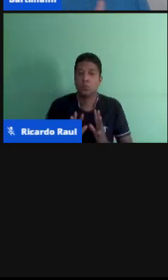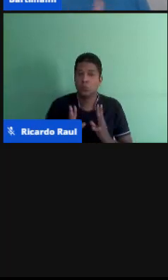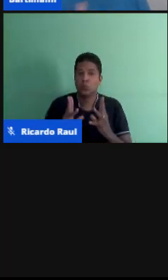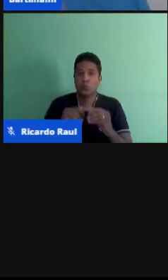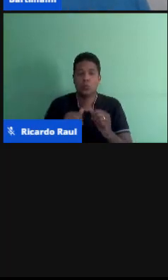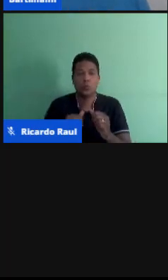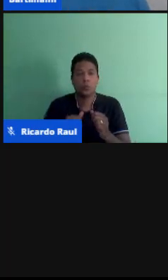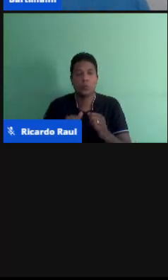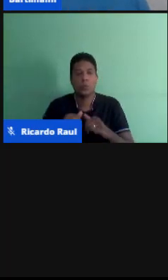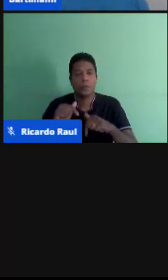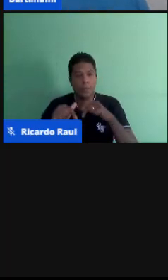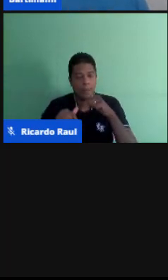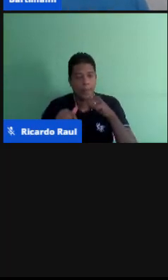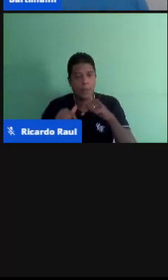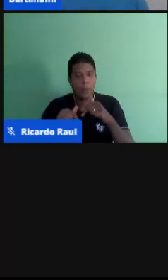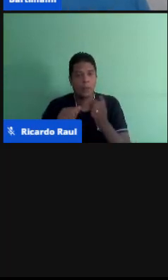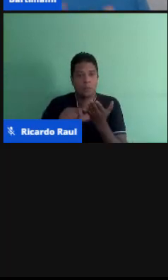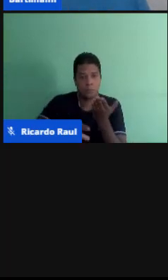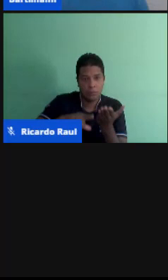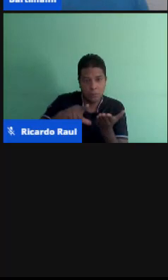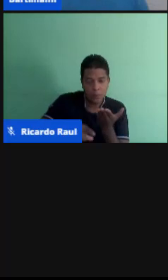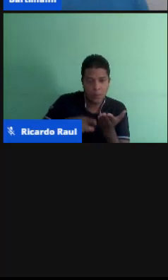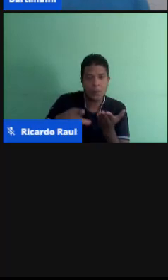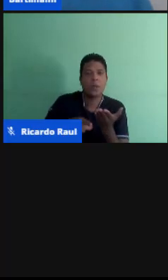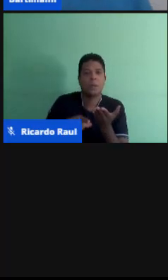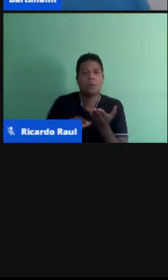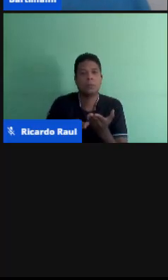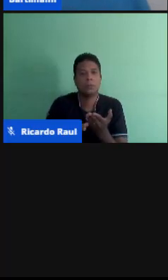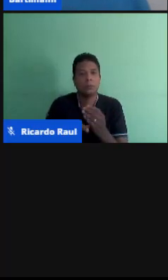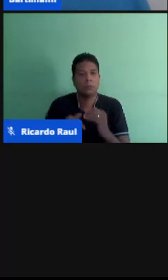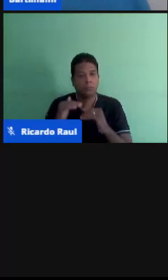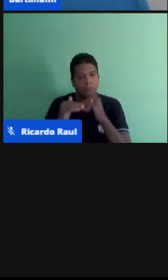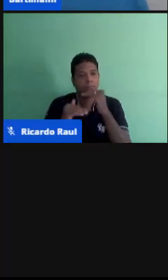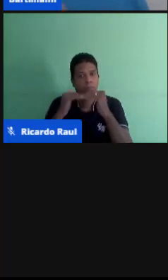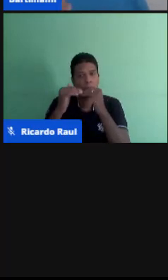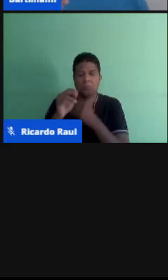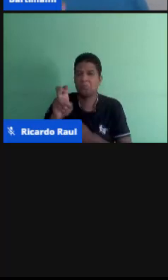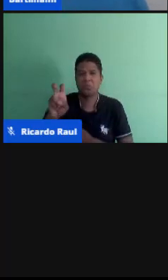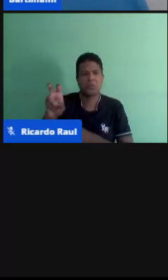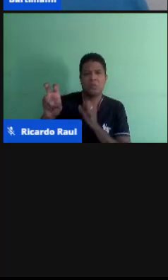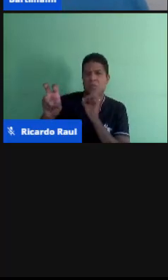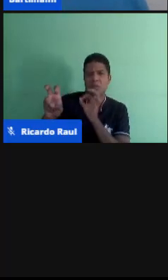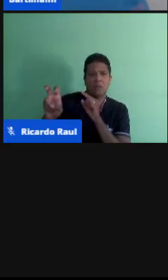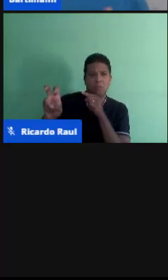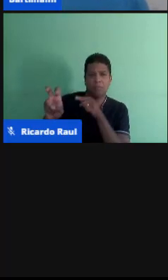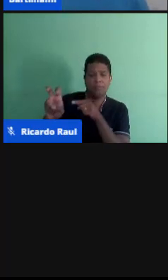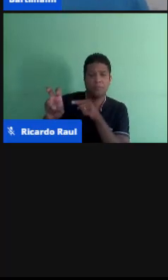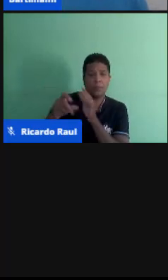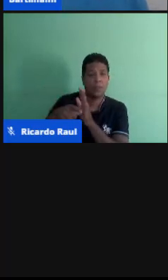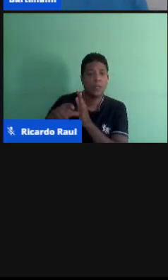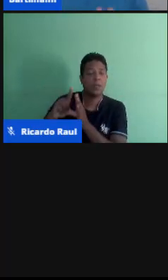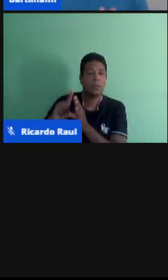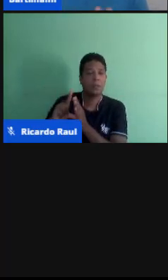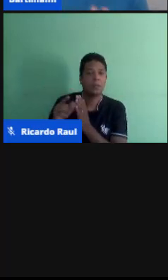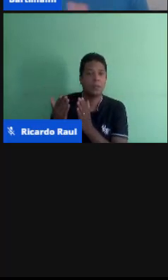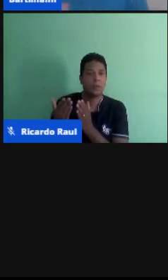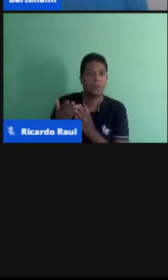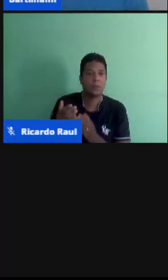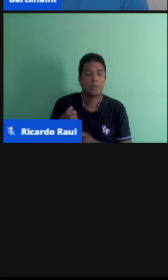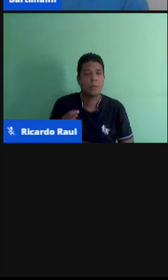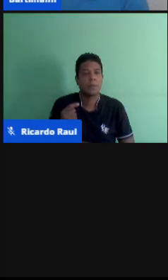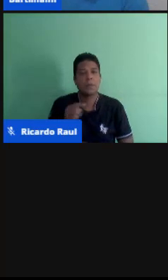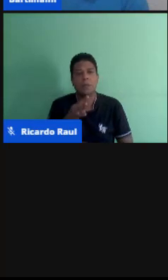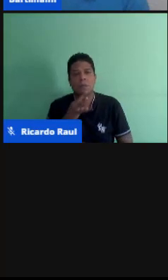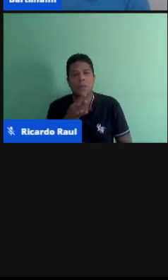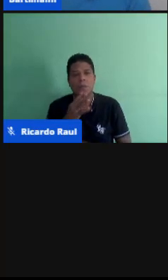trabalhos, todos os produtos, eles estão em constante evolução. Para isso, você só usa 5. As coleções anteriores que eu apresentei para vocês é só para que vocês tenham